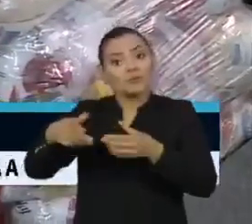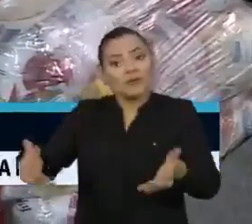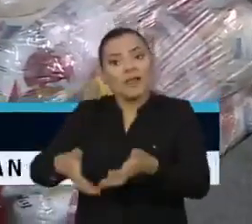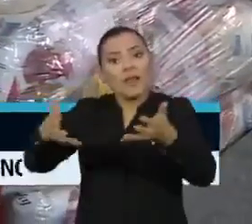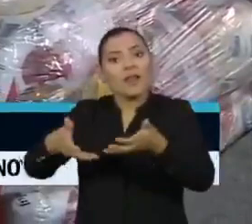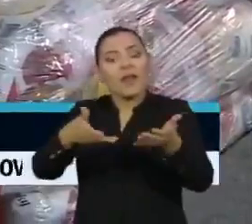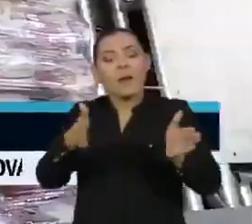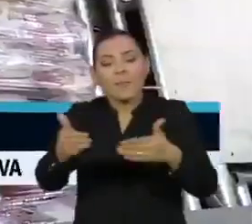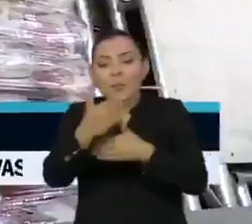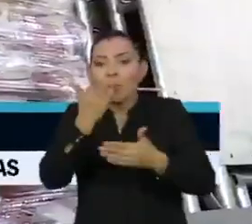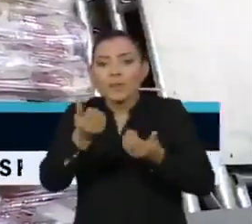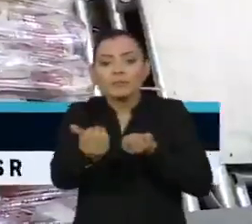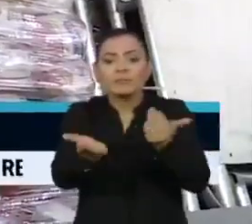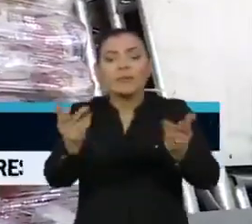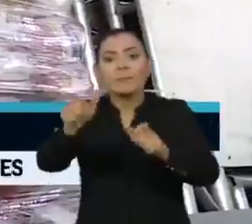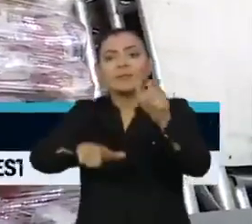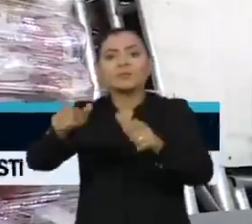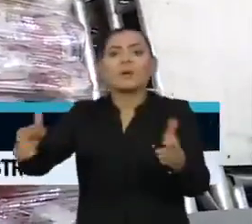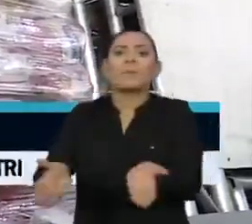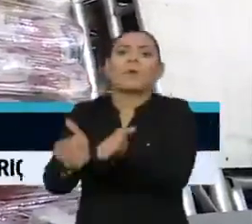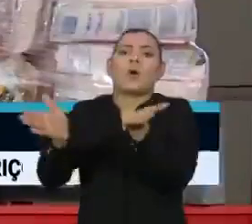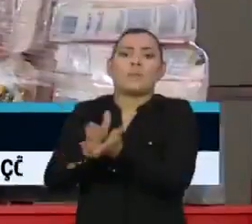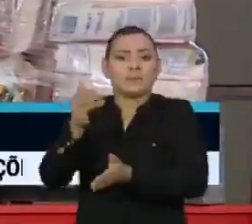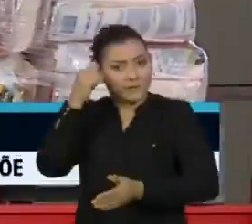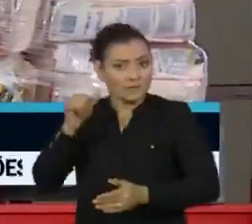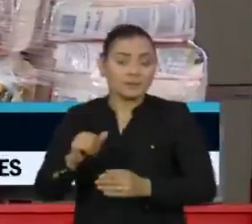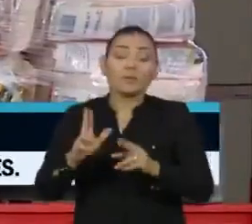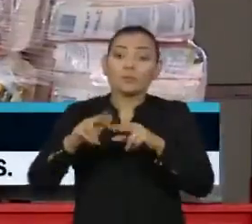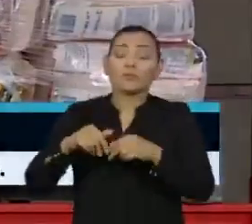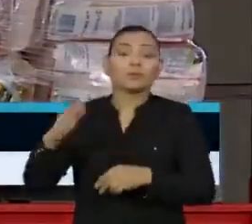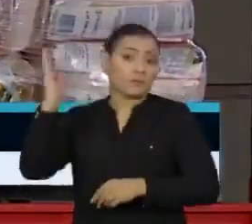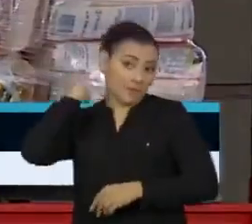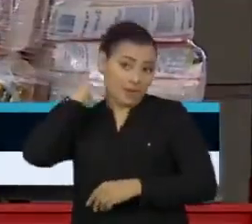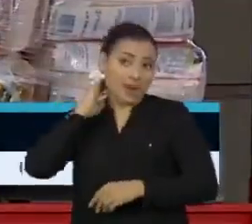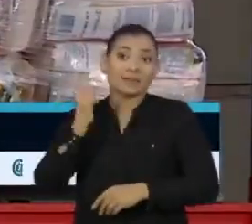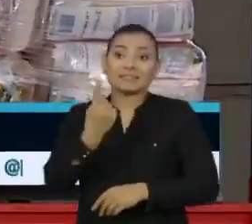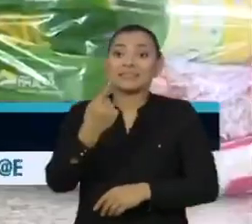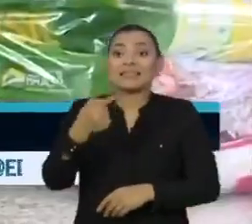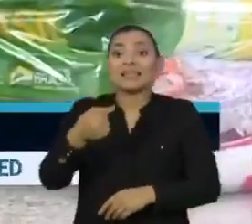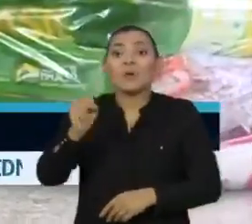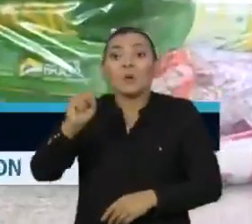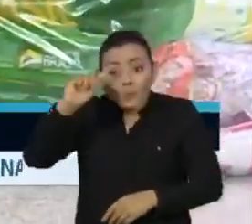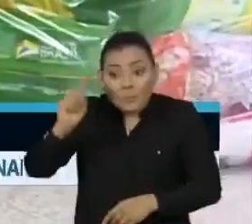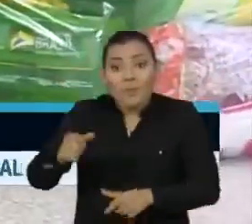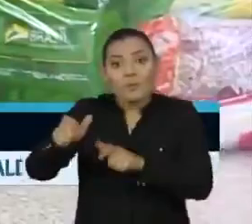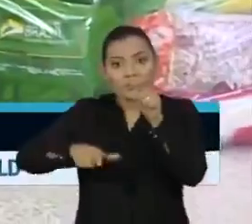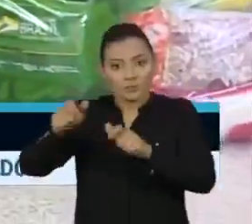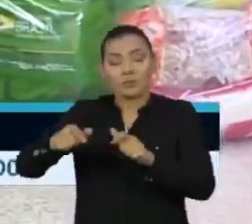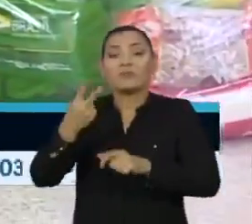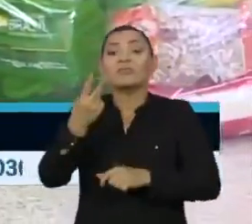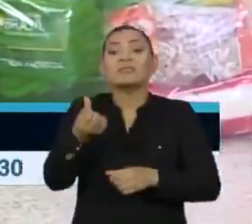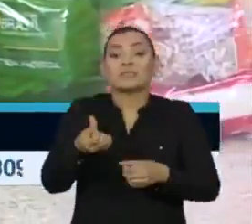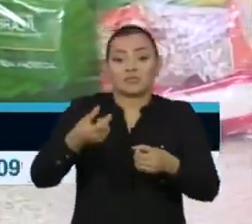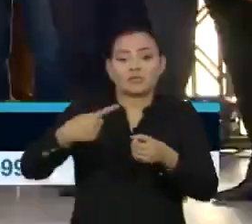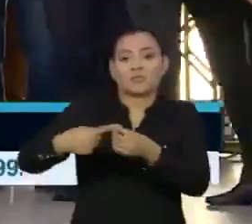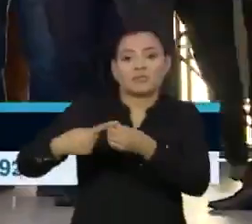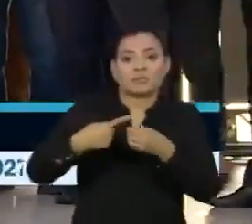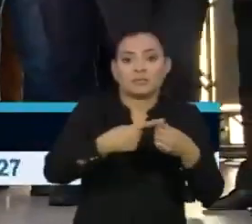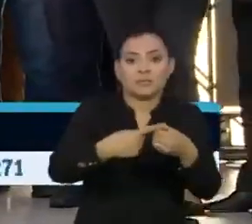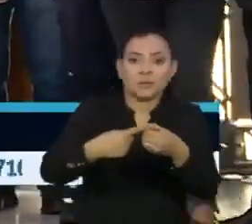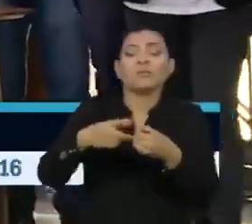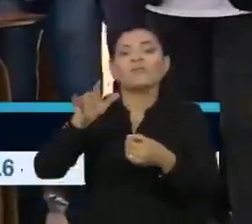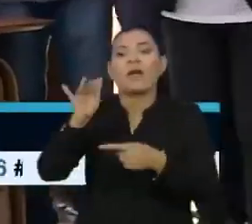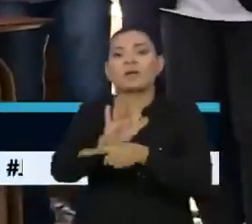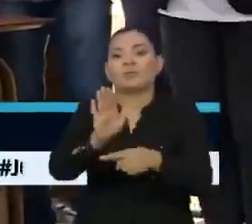a pessoas em situação de vulnerabilidade social. No Pará, 178 mil famílias de 26 municípios diferentes